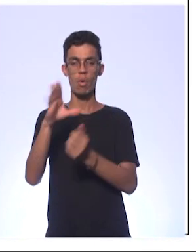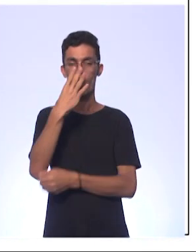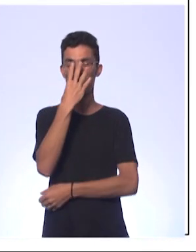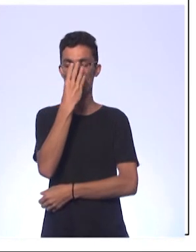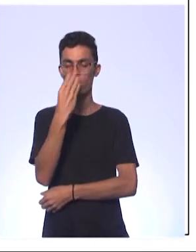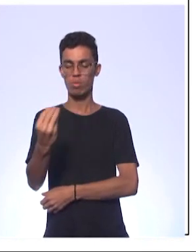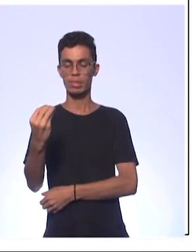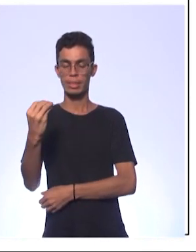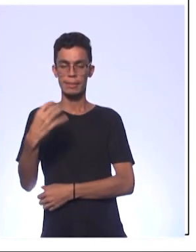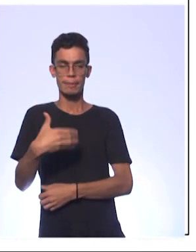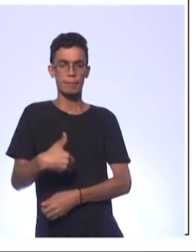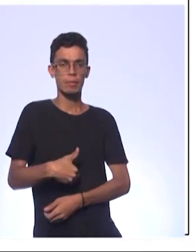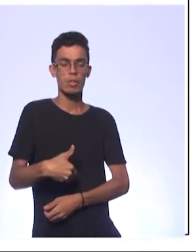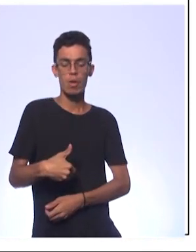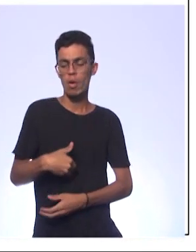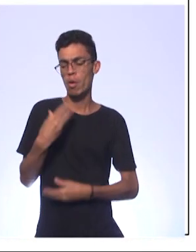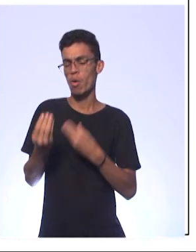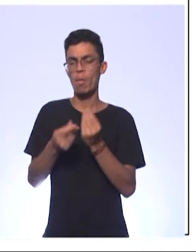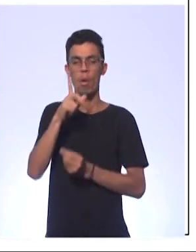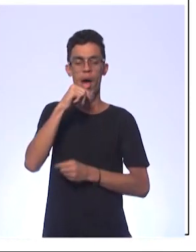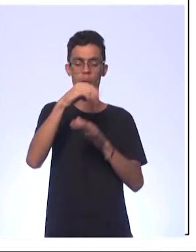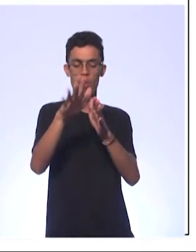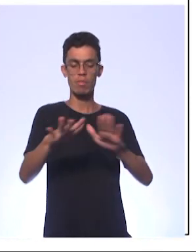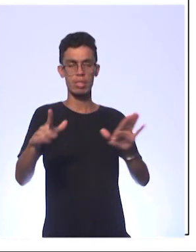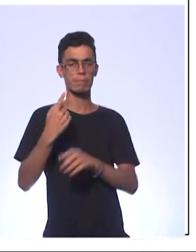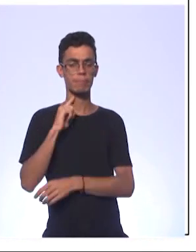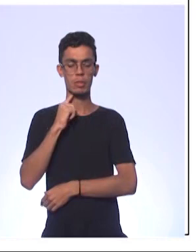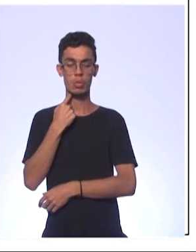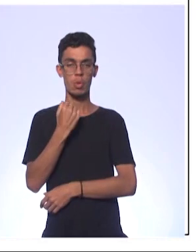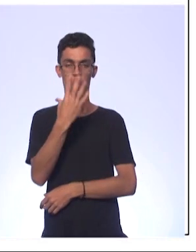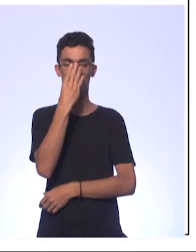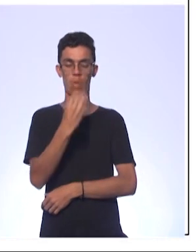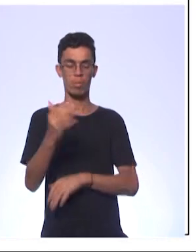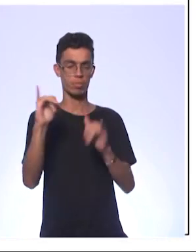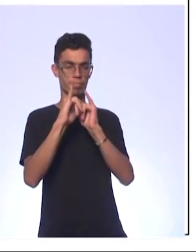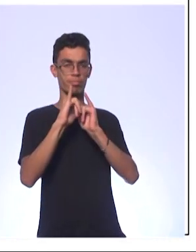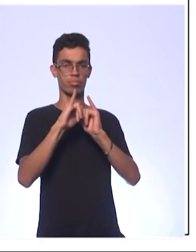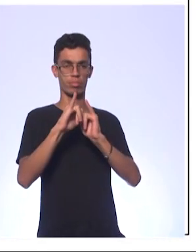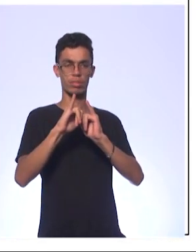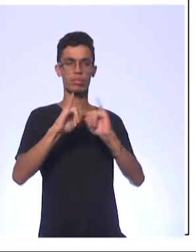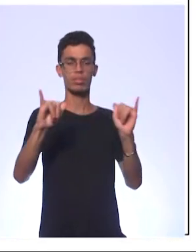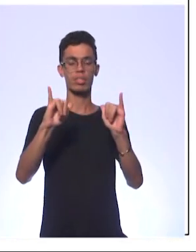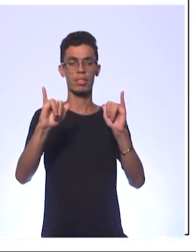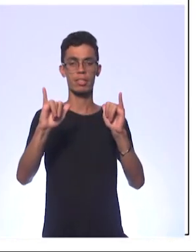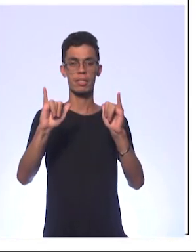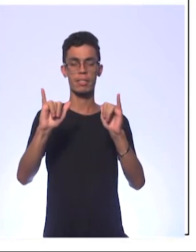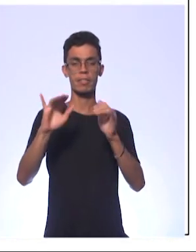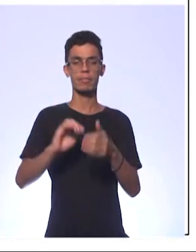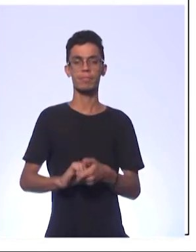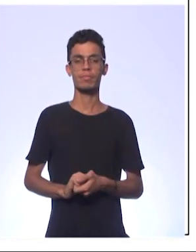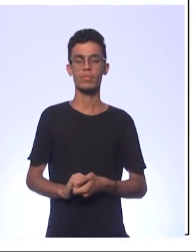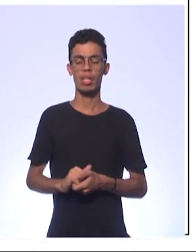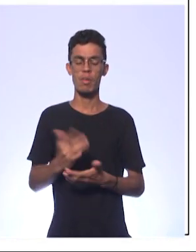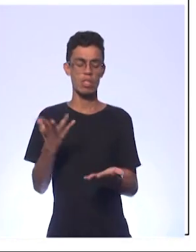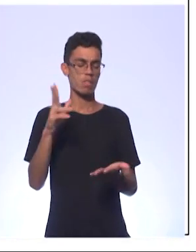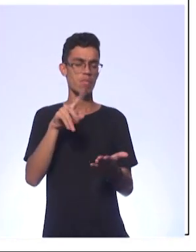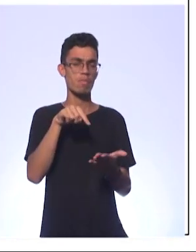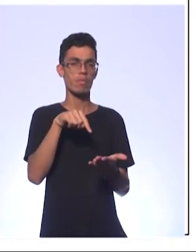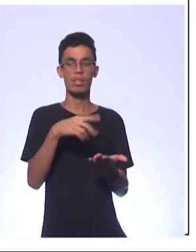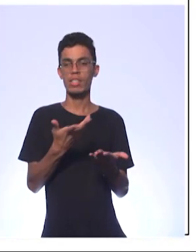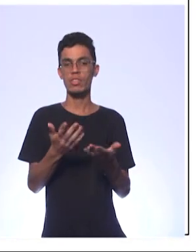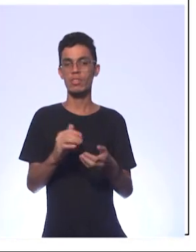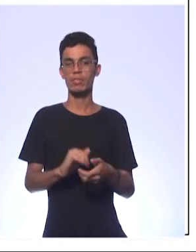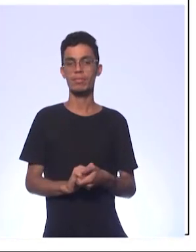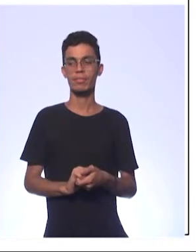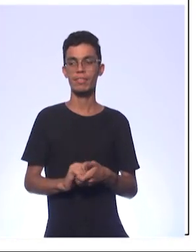faminto. Como ousa sujar minha água? Diz o lobo com fingida mágoa. Logo vais receber o castigo por assim